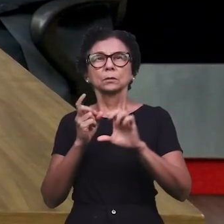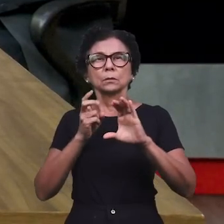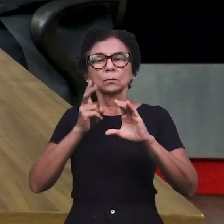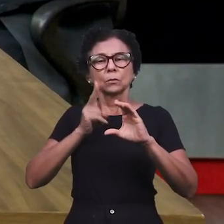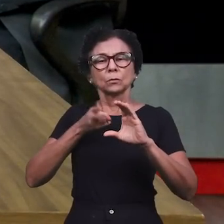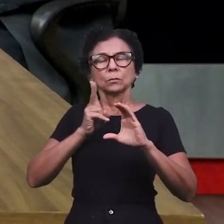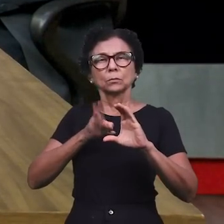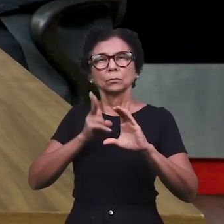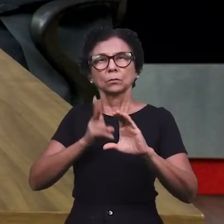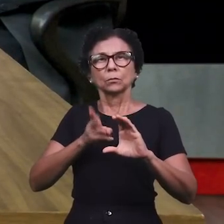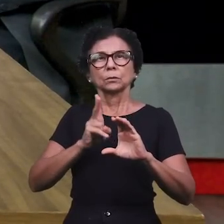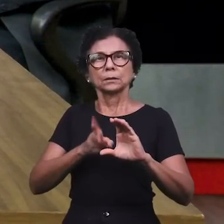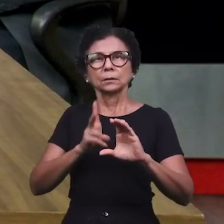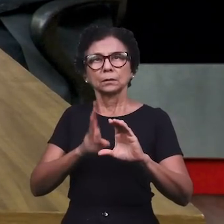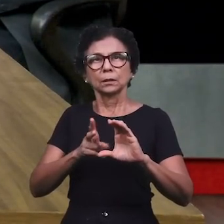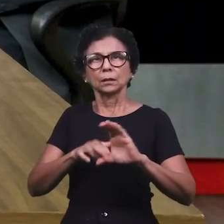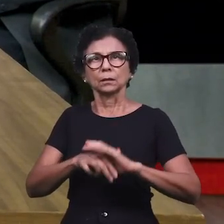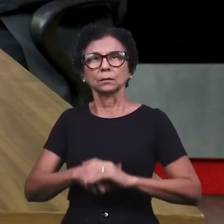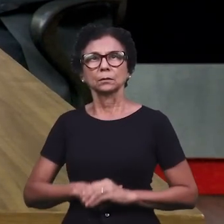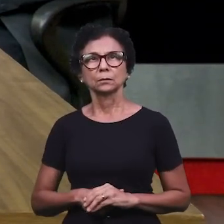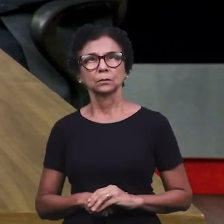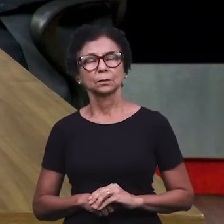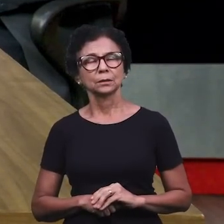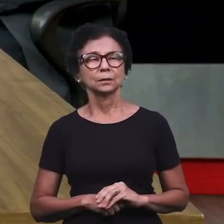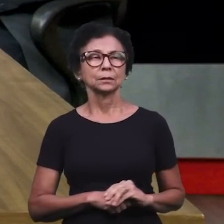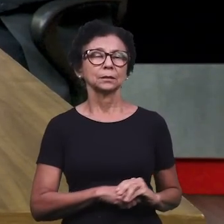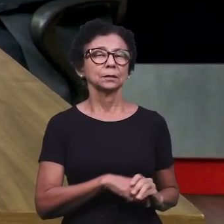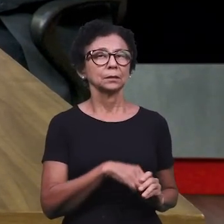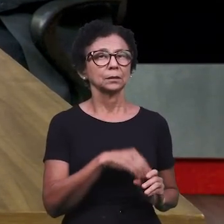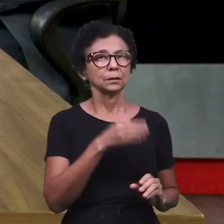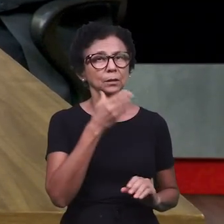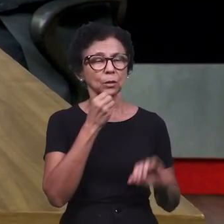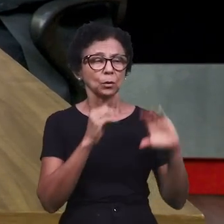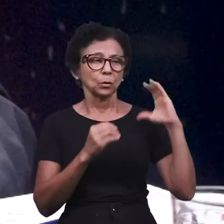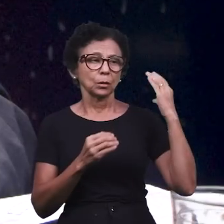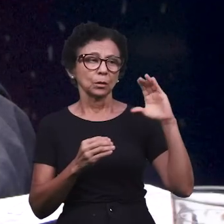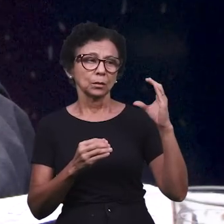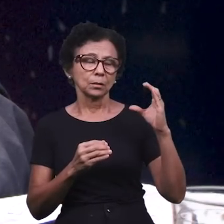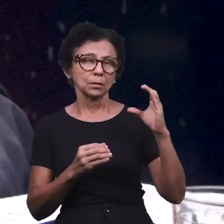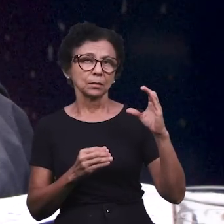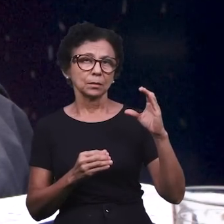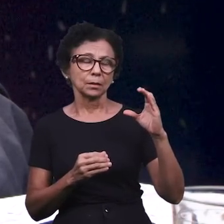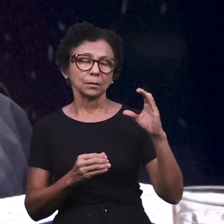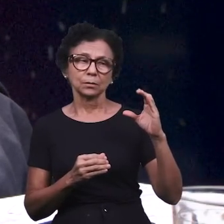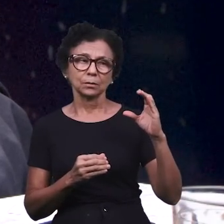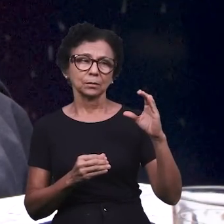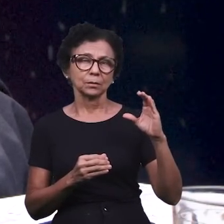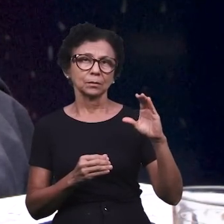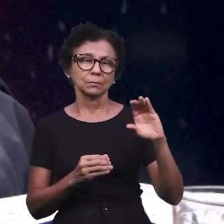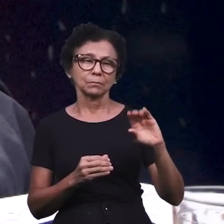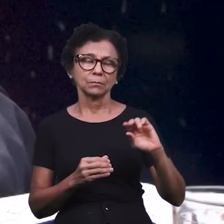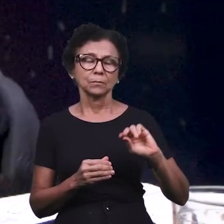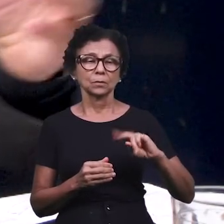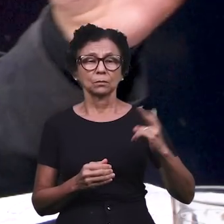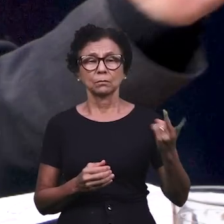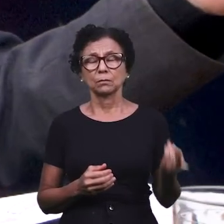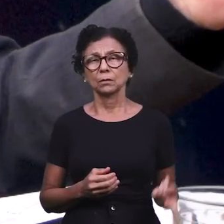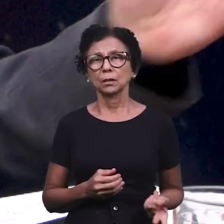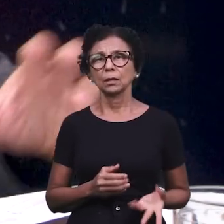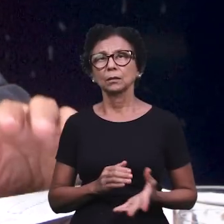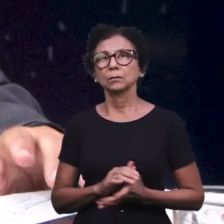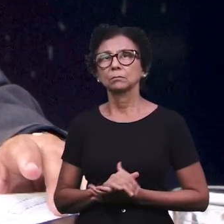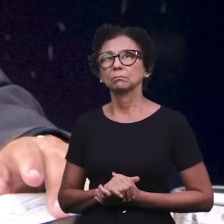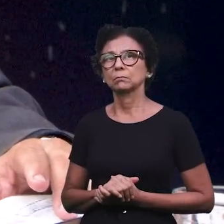constantes, e aí quando os cientistas que são contrários a essa ideia do design inteligente olham para essas constantes, eles falam assim, não, isso